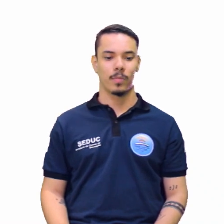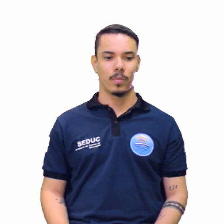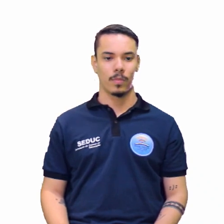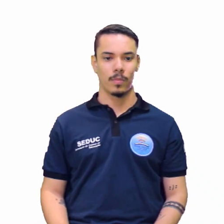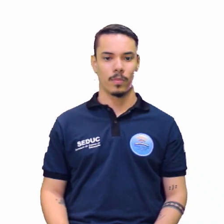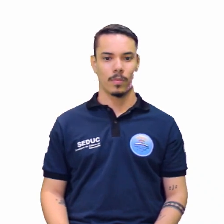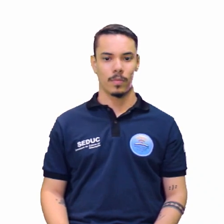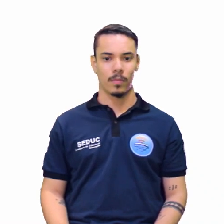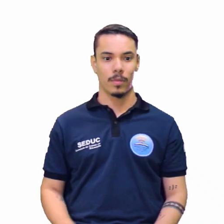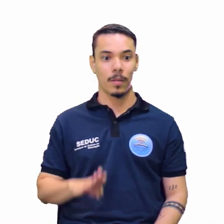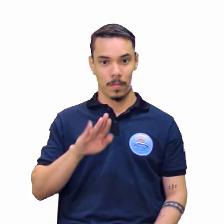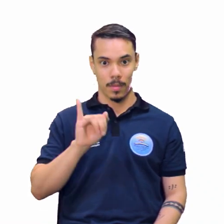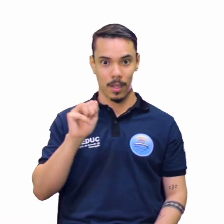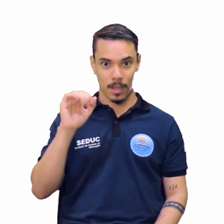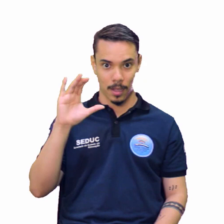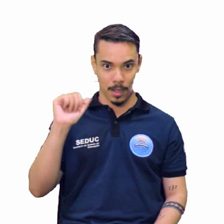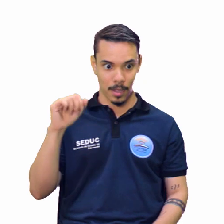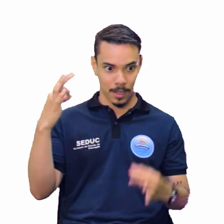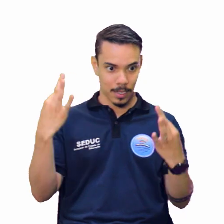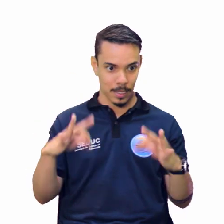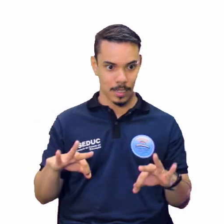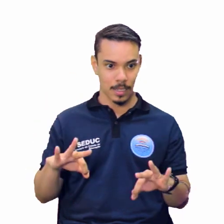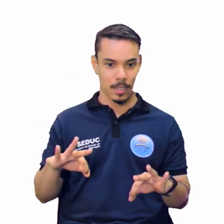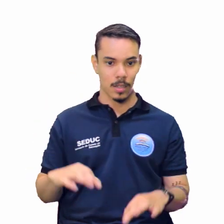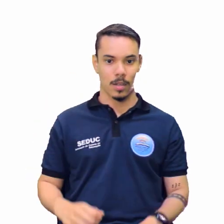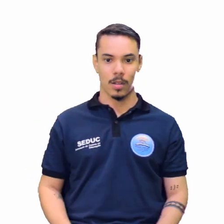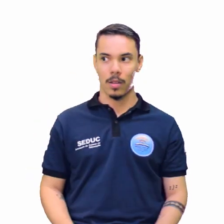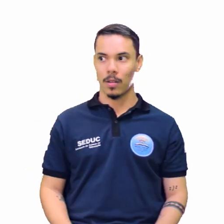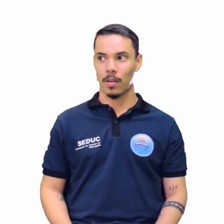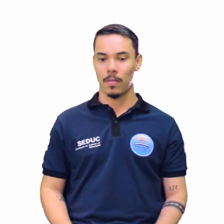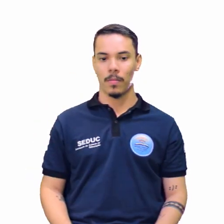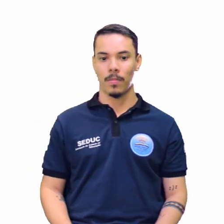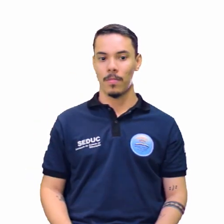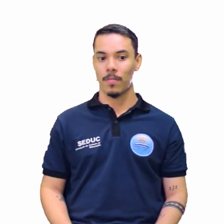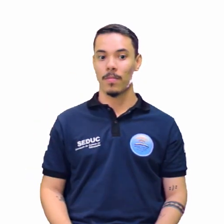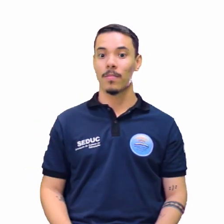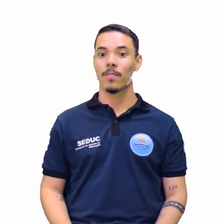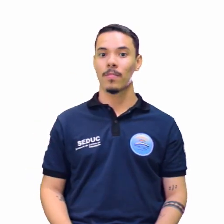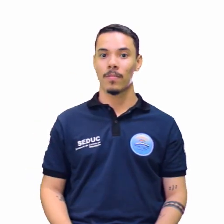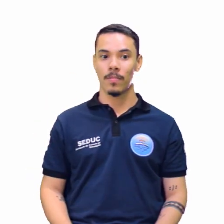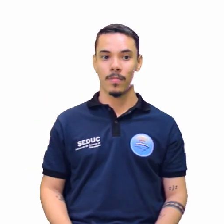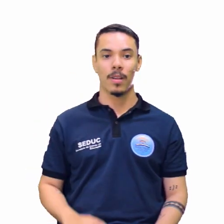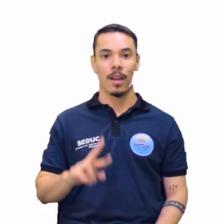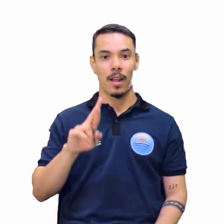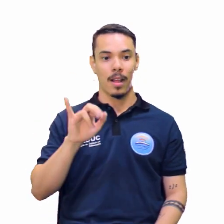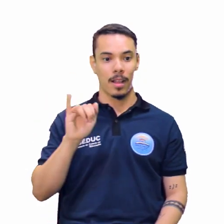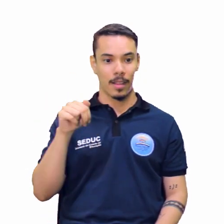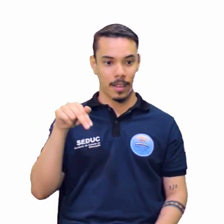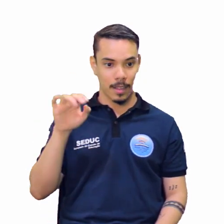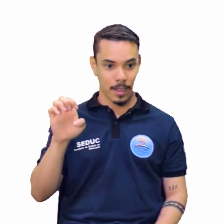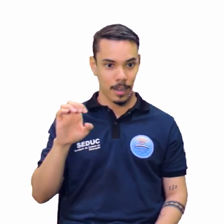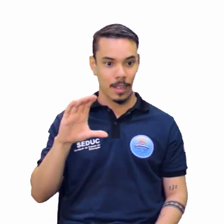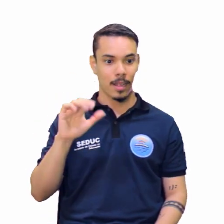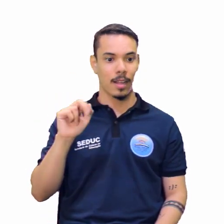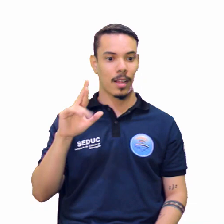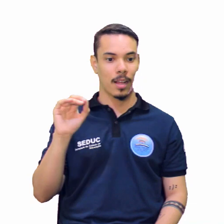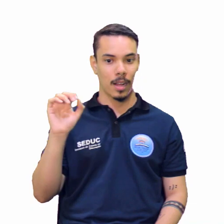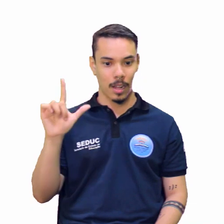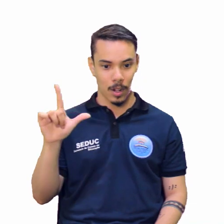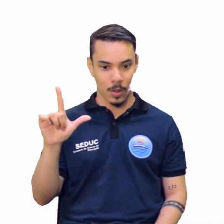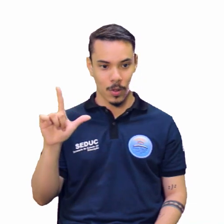Bianca acertou caiabi Rayane Carol